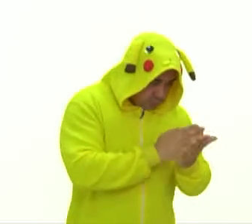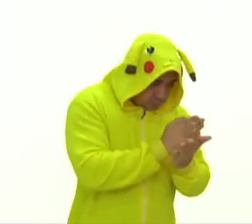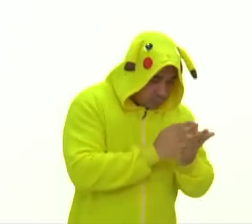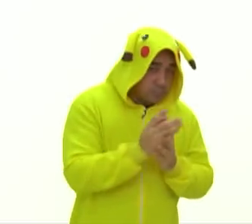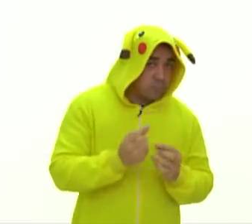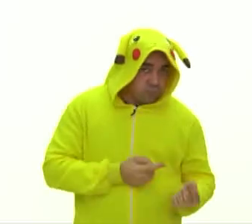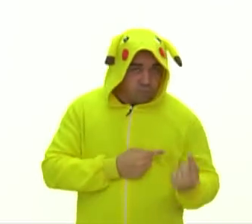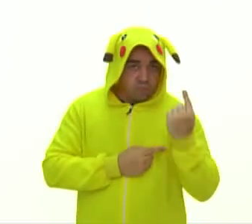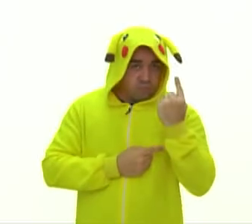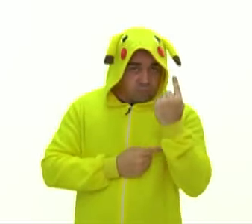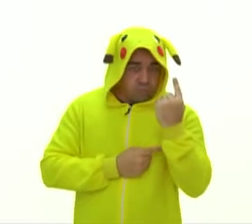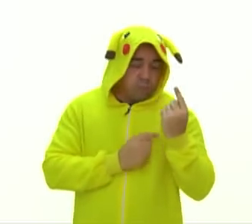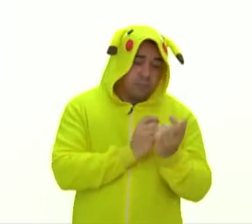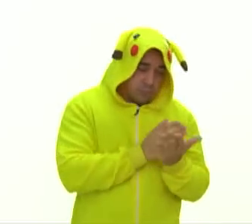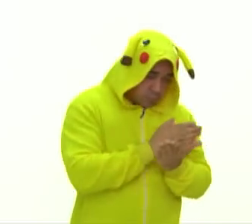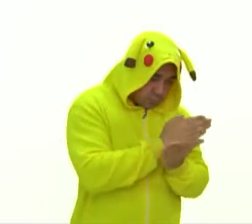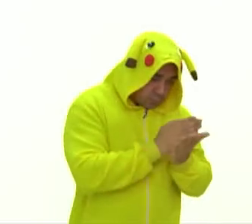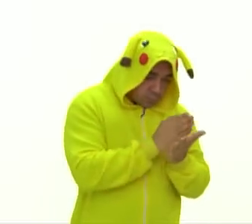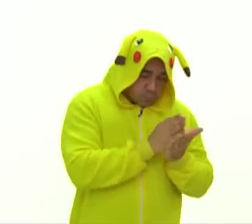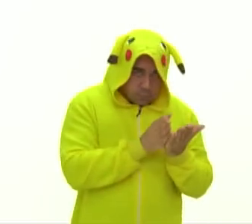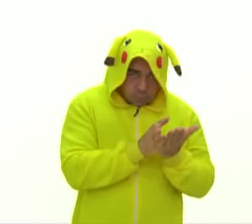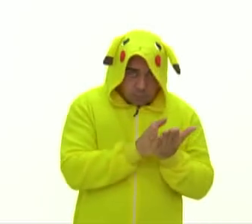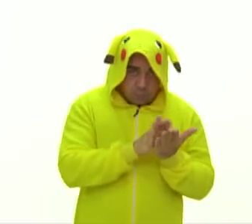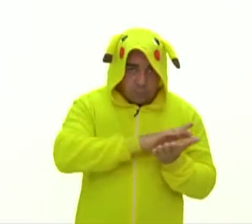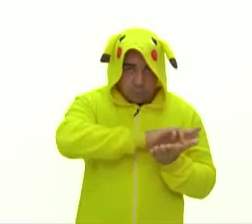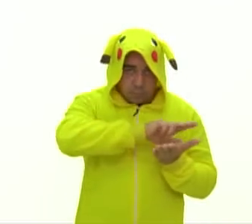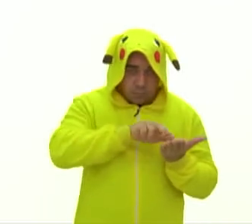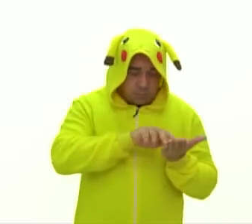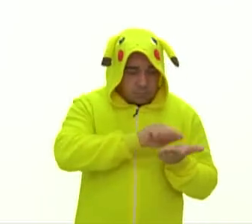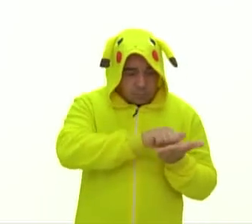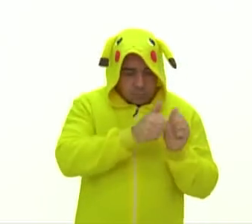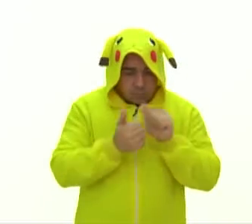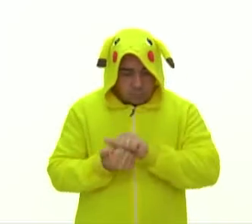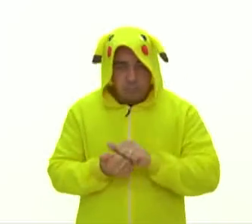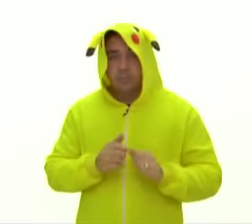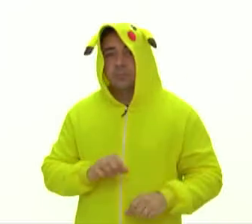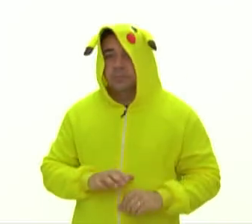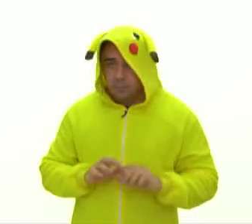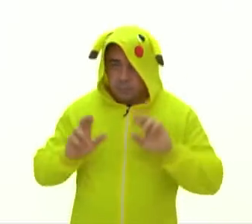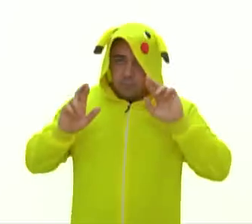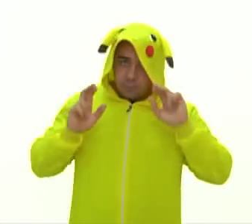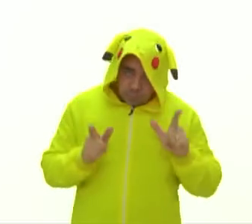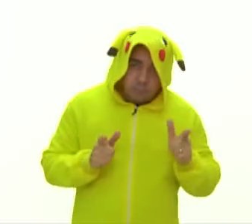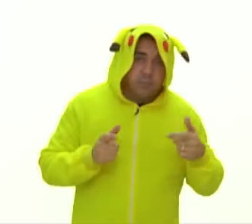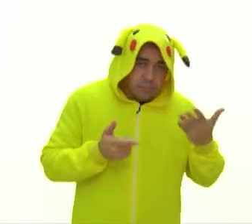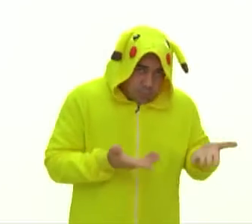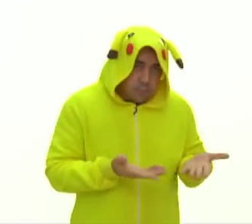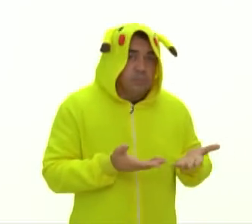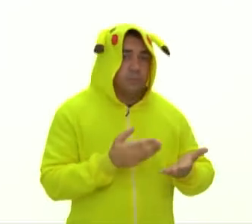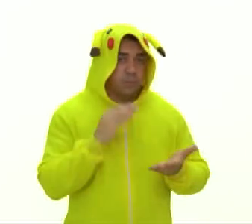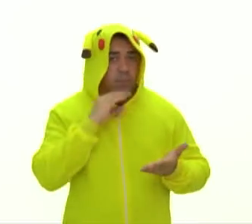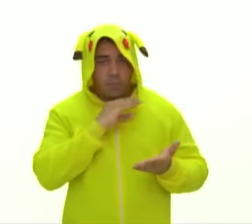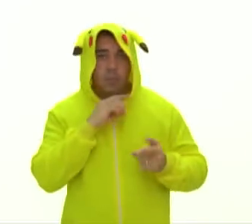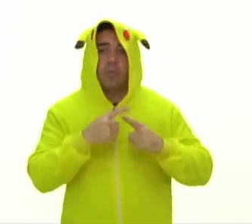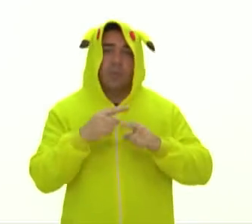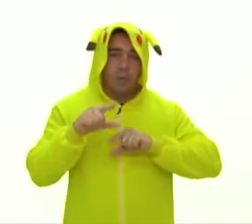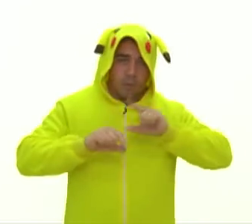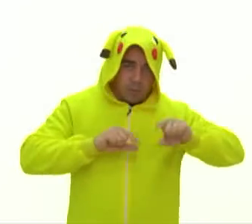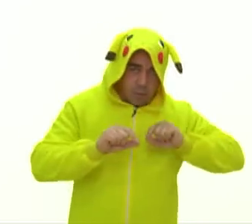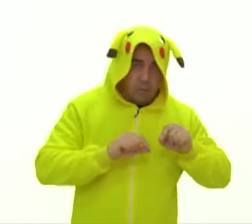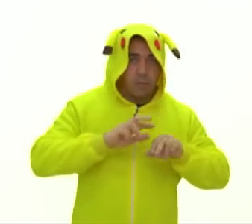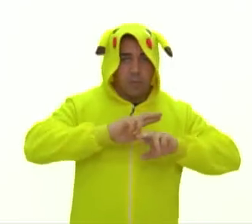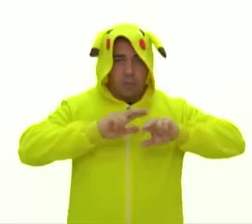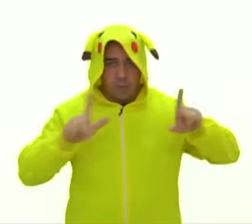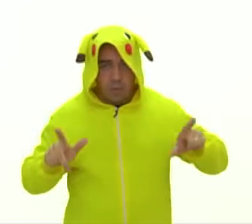que deu origem, né, uma espécie ancestral a várias espécies diferentes dela, lógico, porque sofreram seleção natural